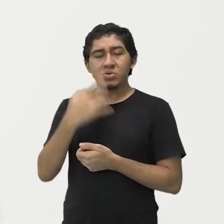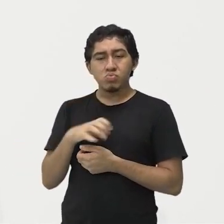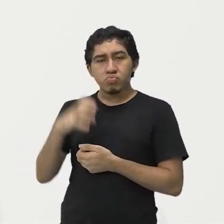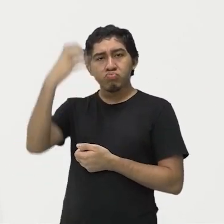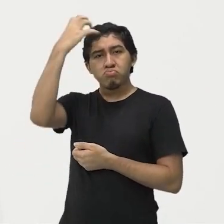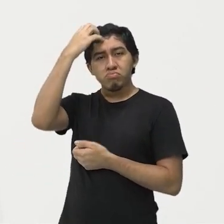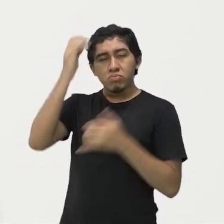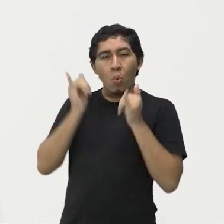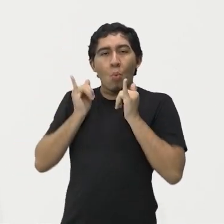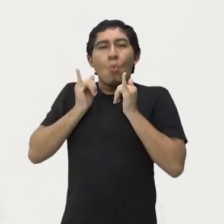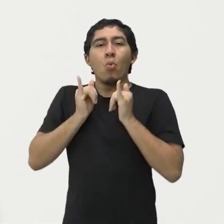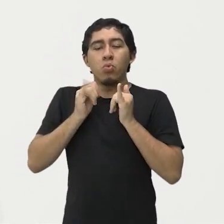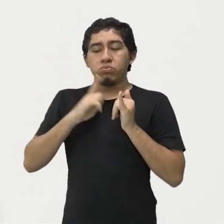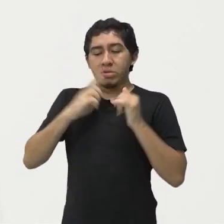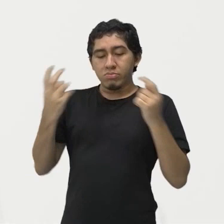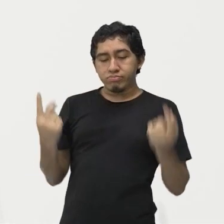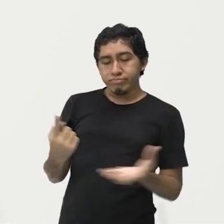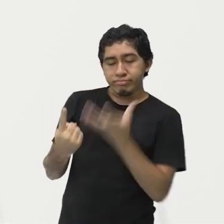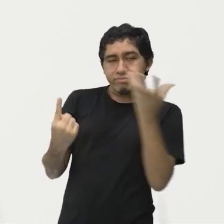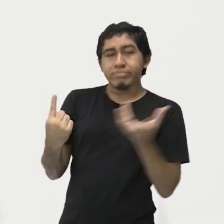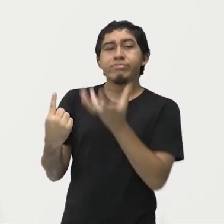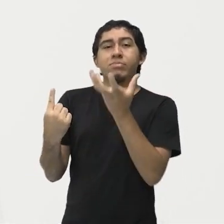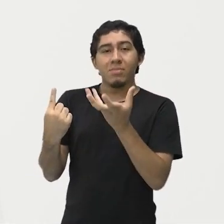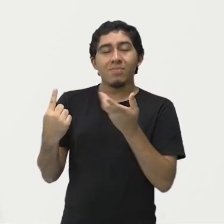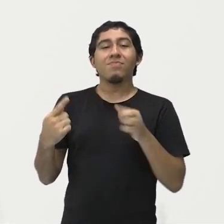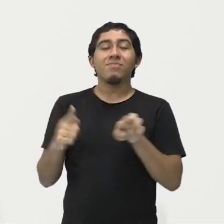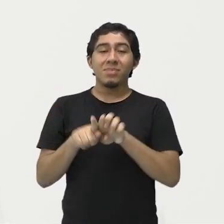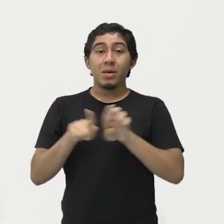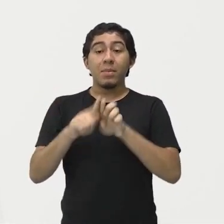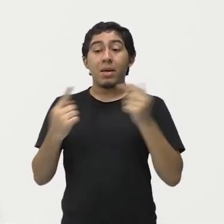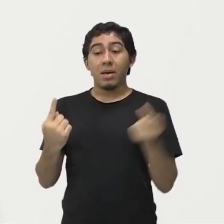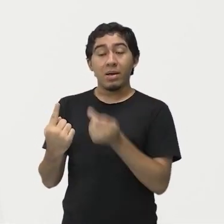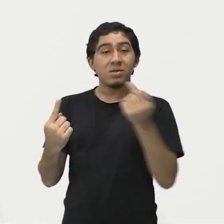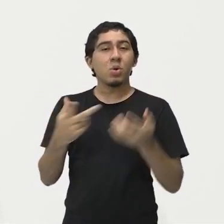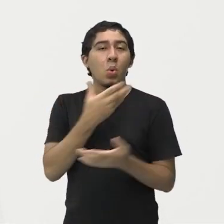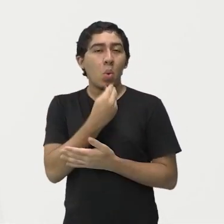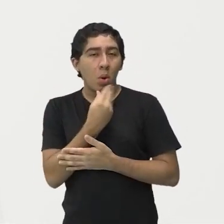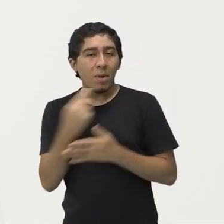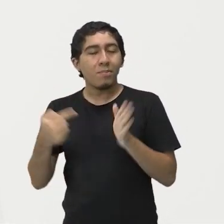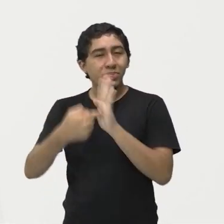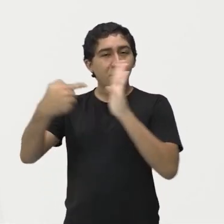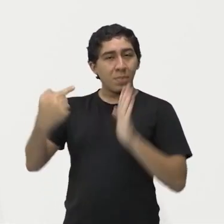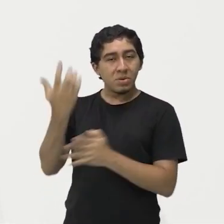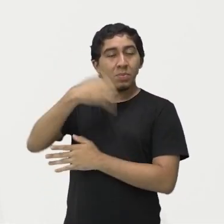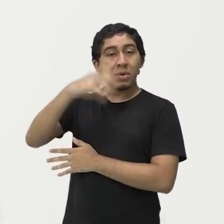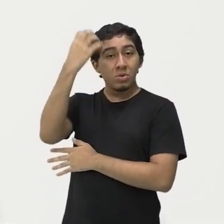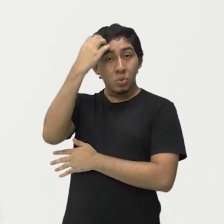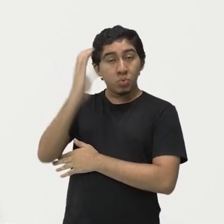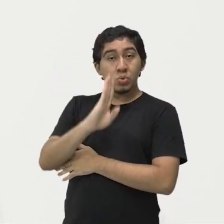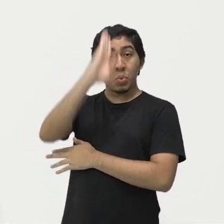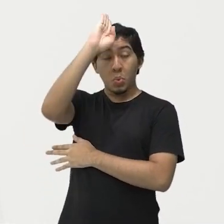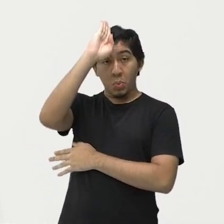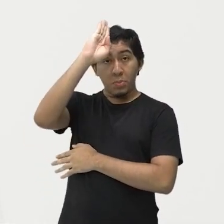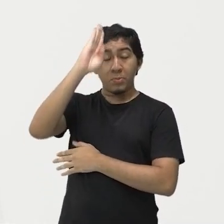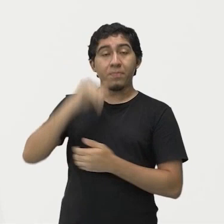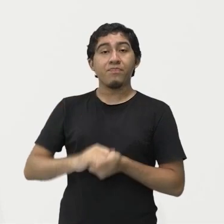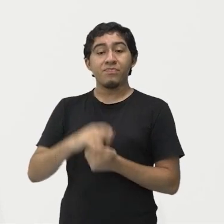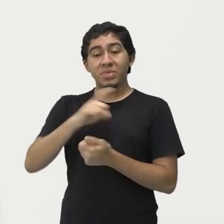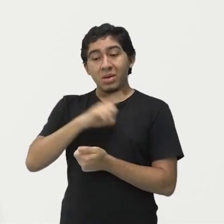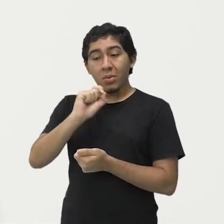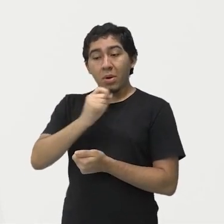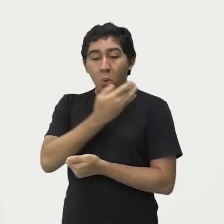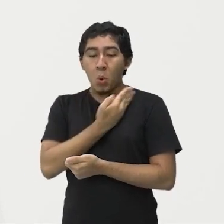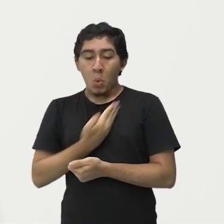Então, Augusto Otávio seria aí o primeiro imperador romano que governaria durante